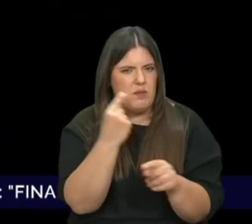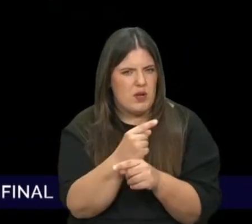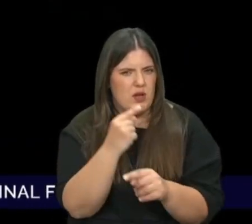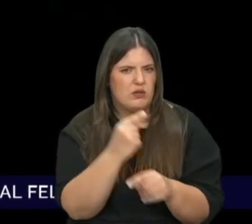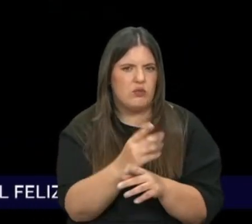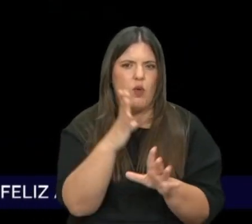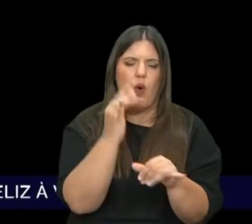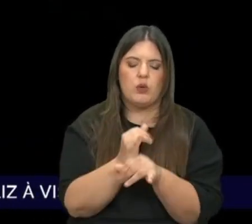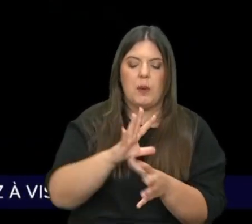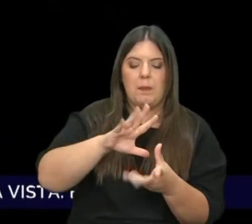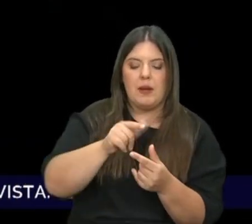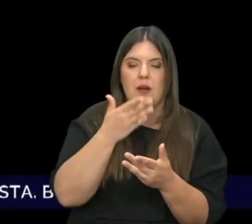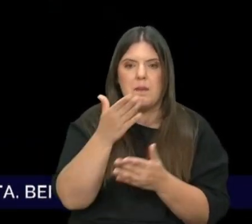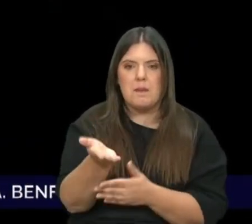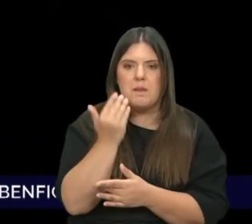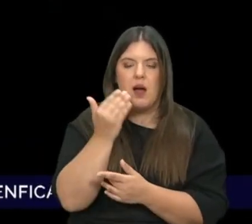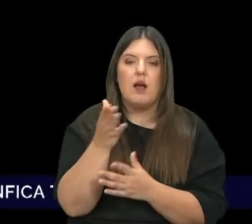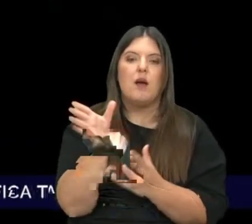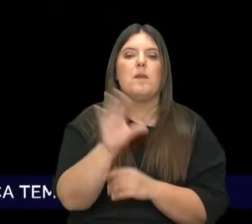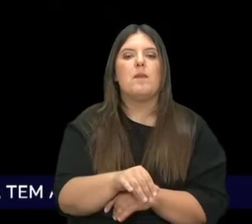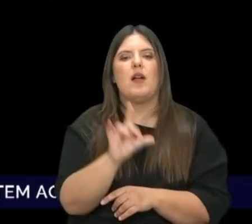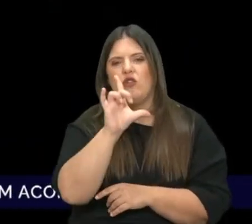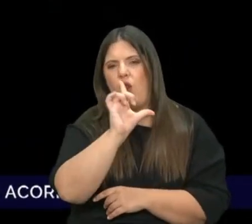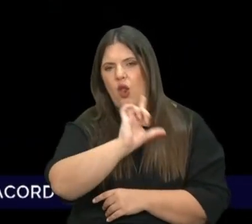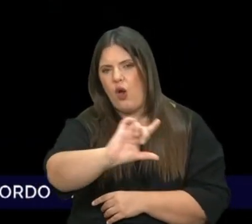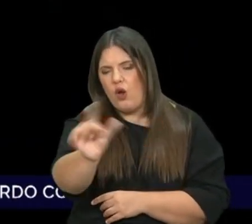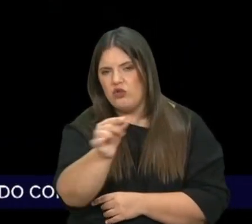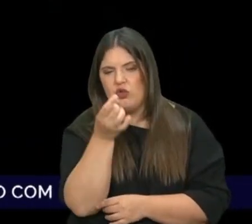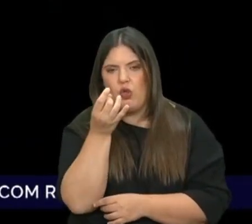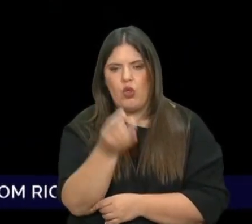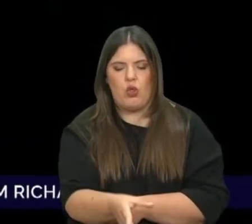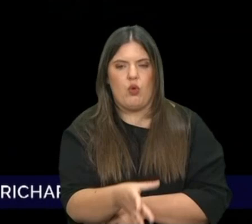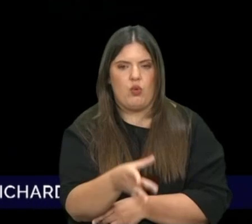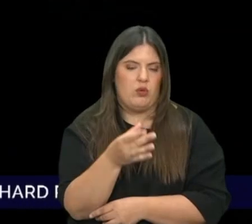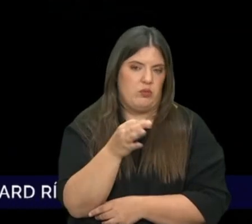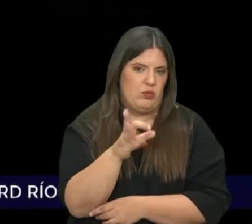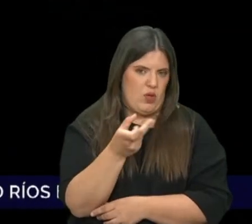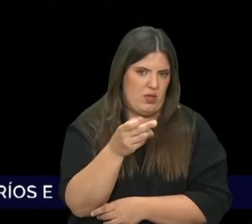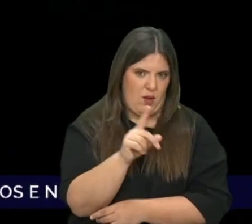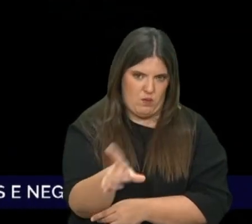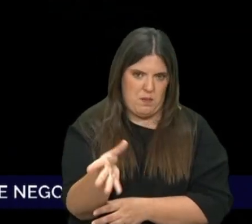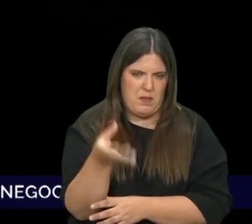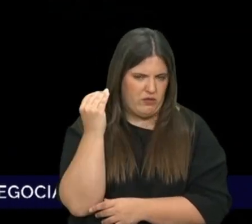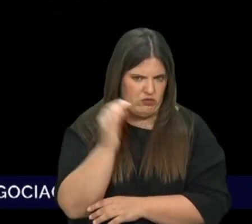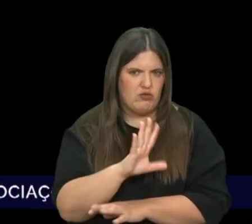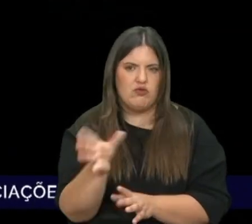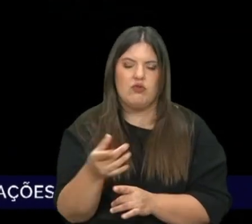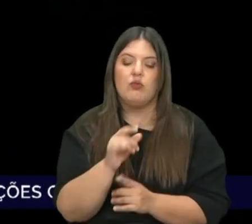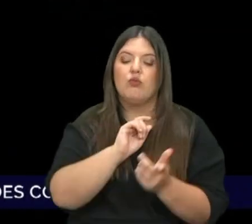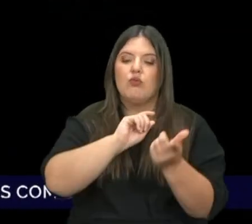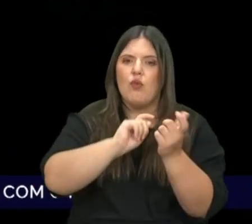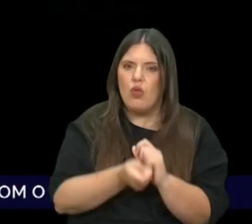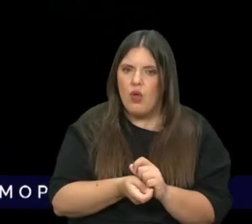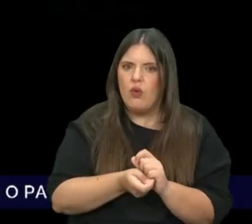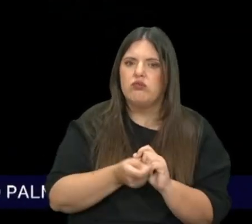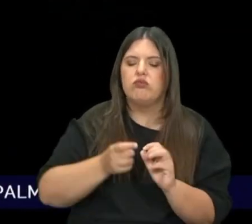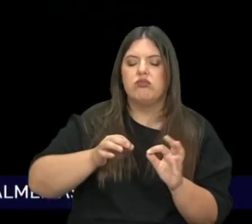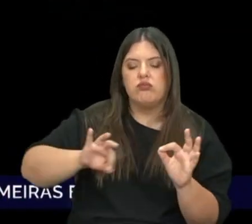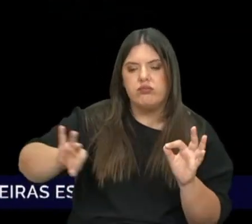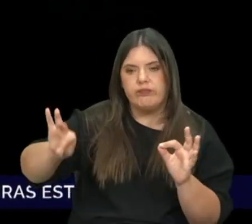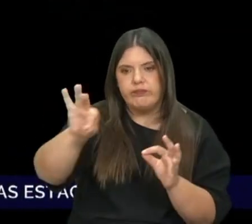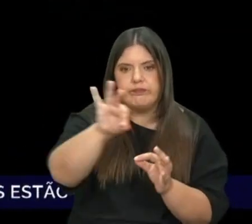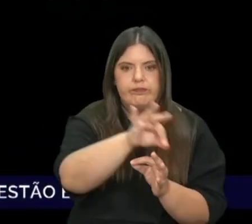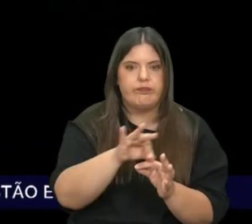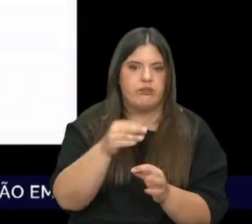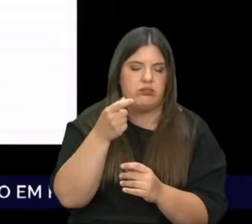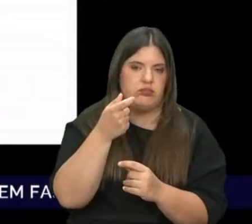outro planeta gigante muito mais longe do Sol do que Plutão, que terá alterado gravitacionalmente estes